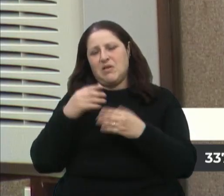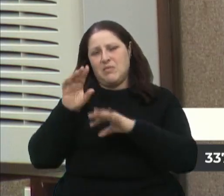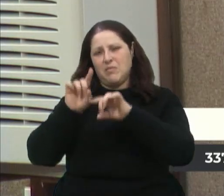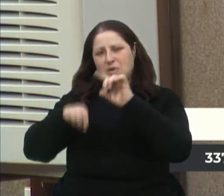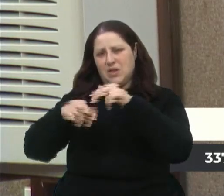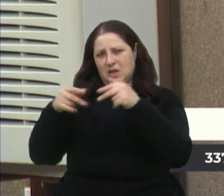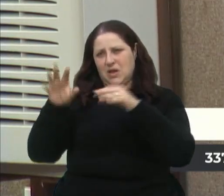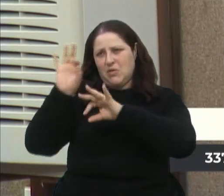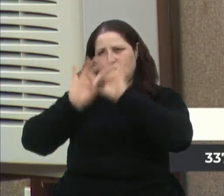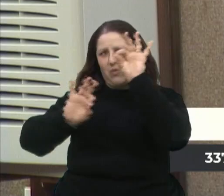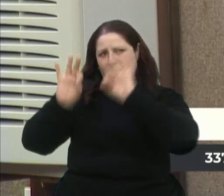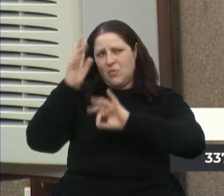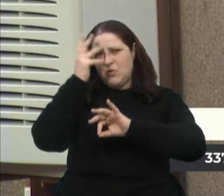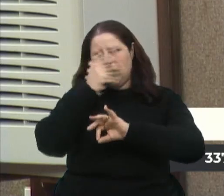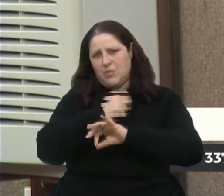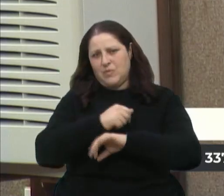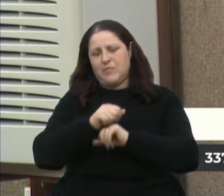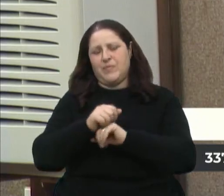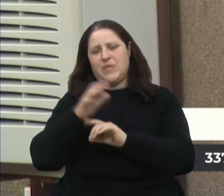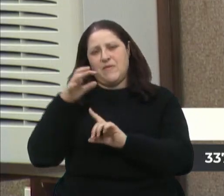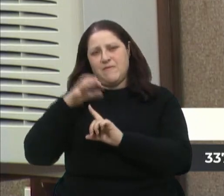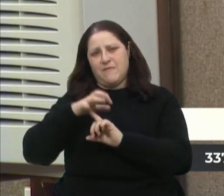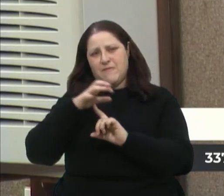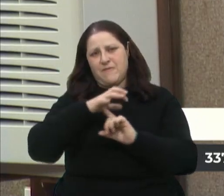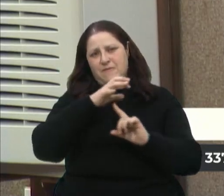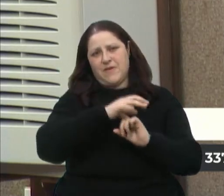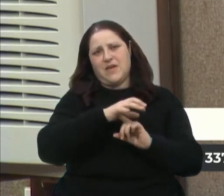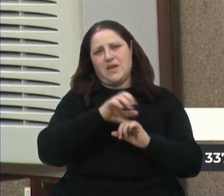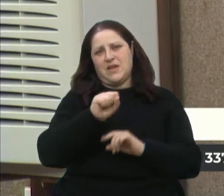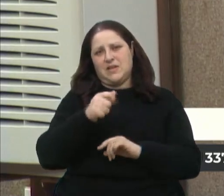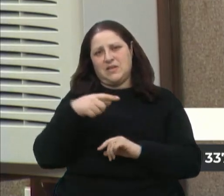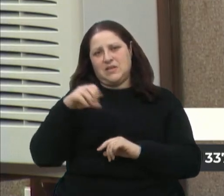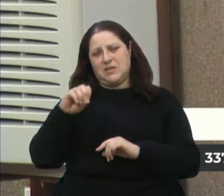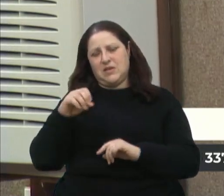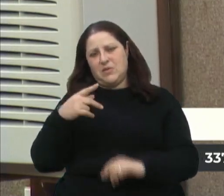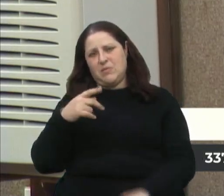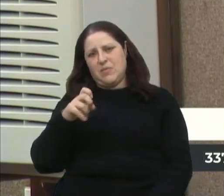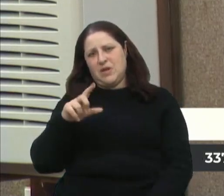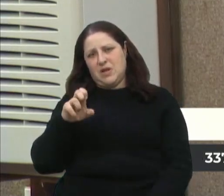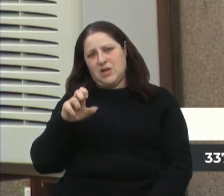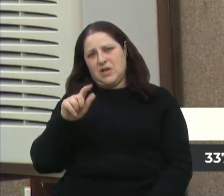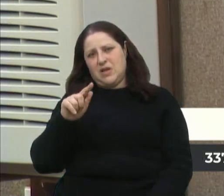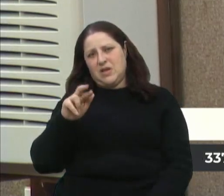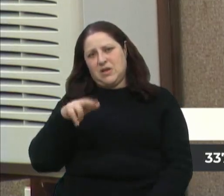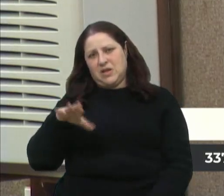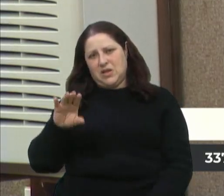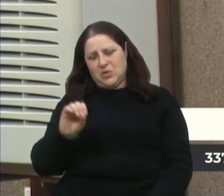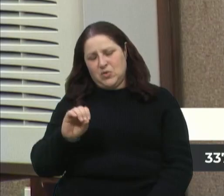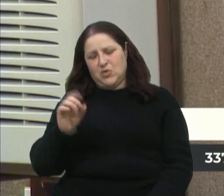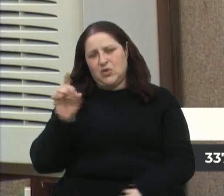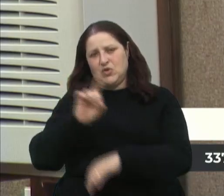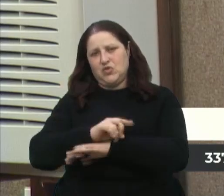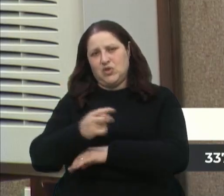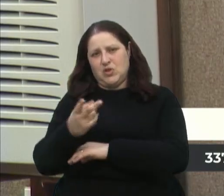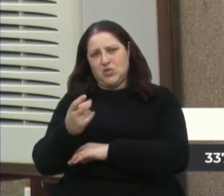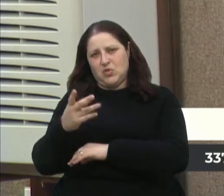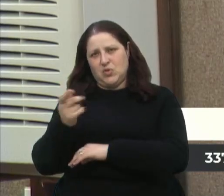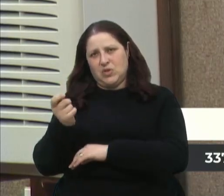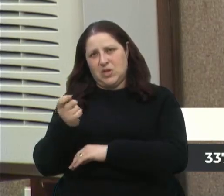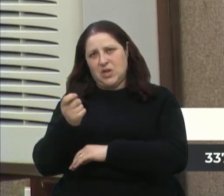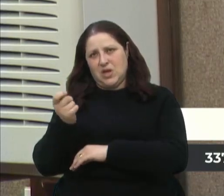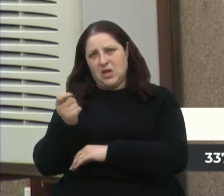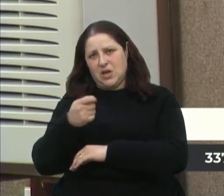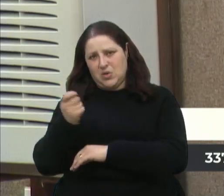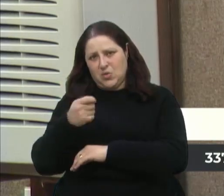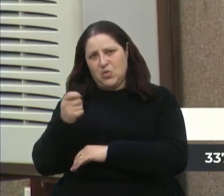Feira de São Pelegrino, Feira do Artesanato, dia 12 de agosto, ali no Salão da Igreja São